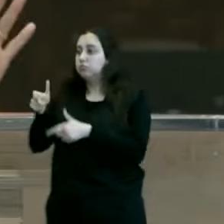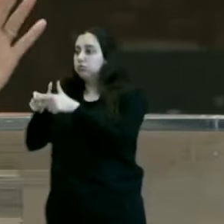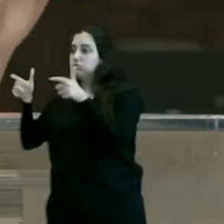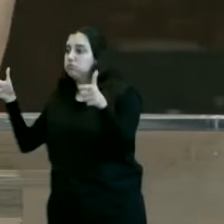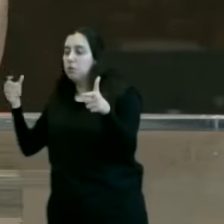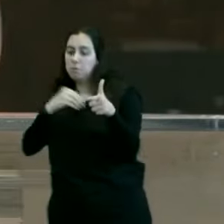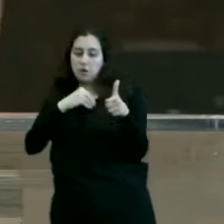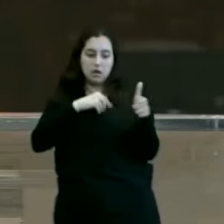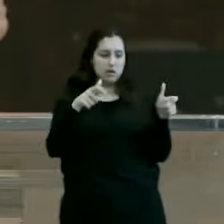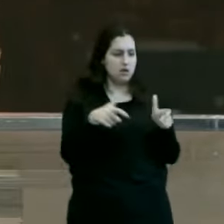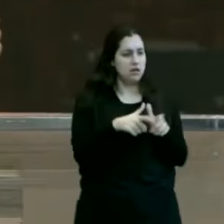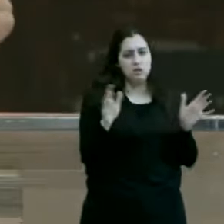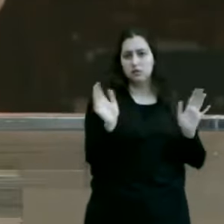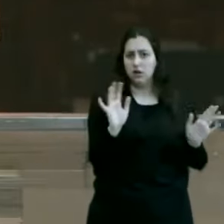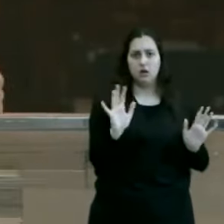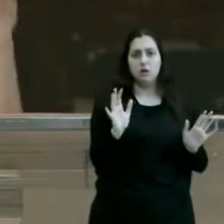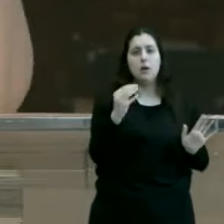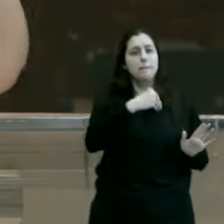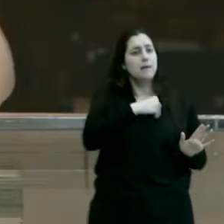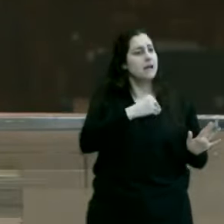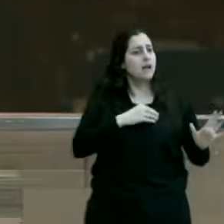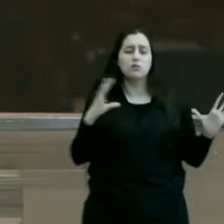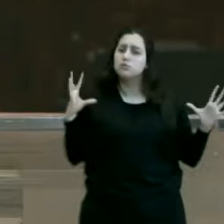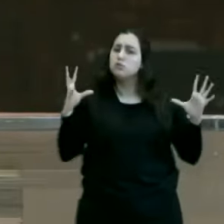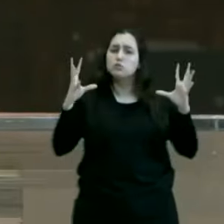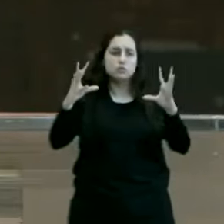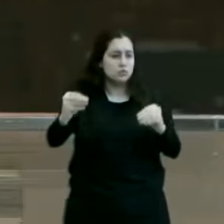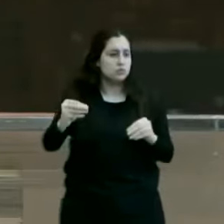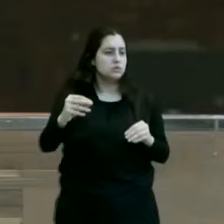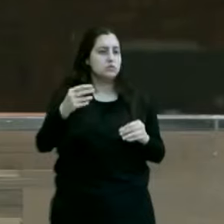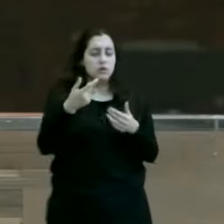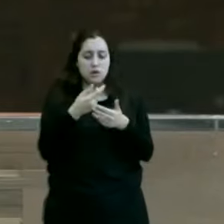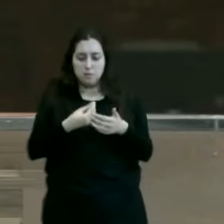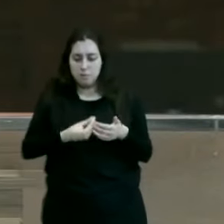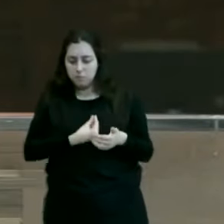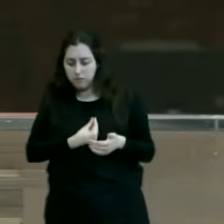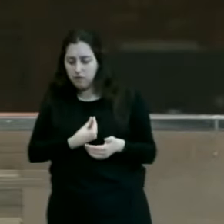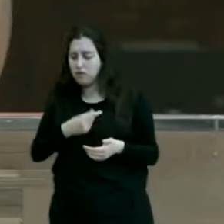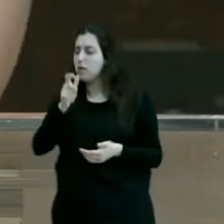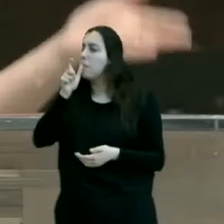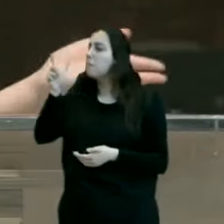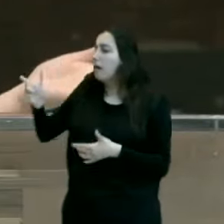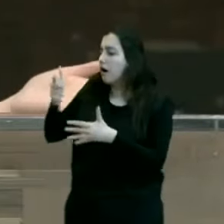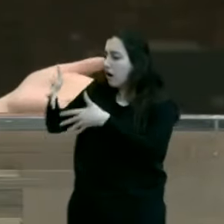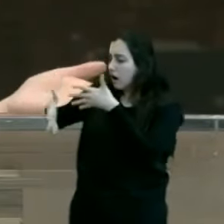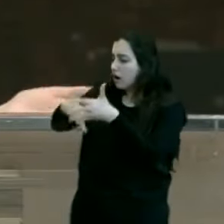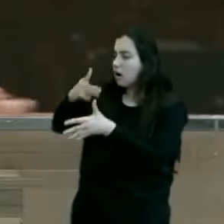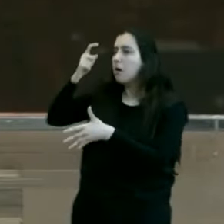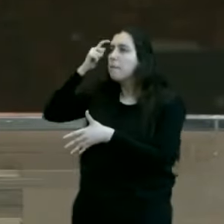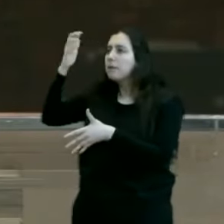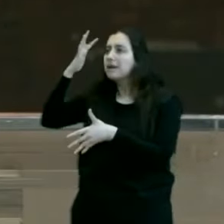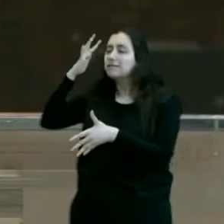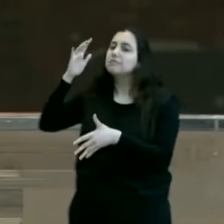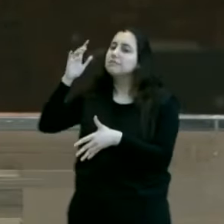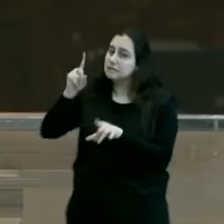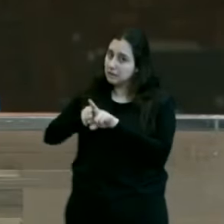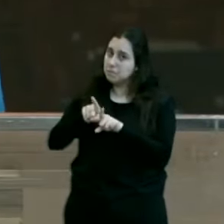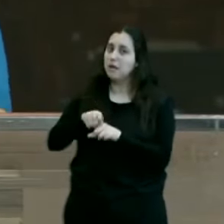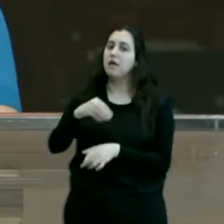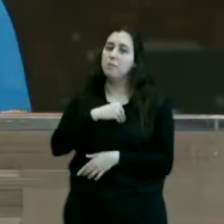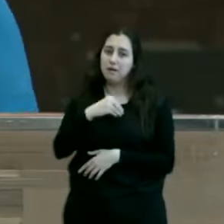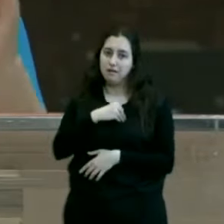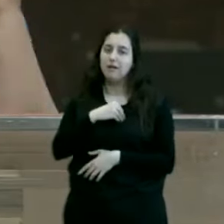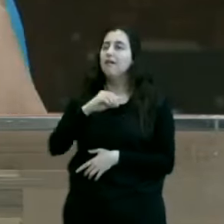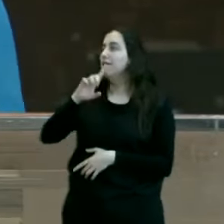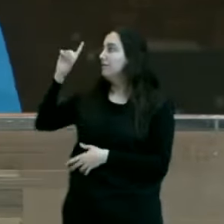não existe isso. Todos os dias nós pecamos em palavras, atitudes e pensamentos. Então nós fazemos o mal diante dos olhos do